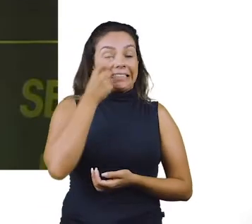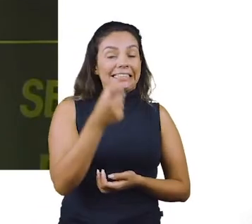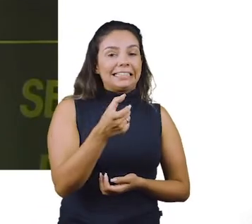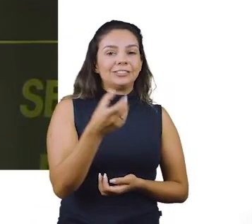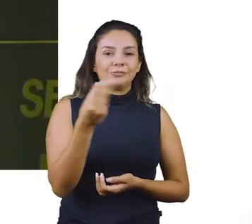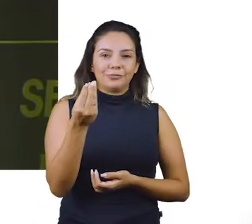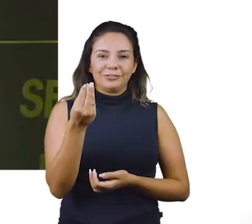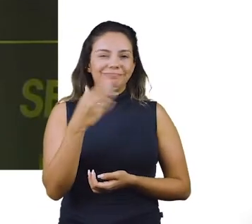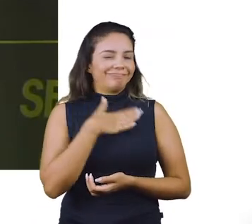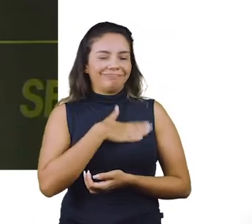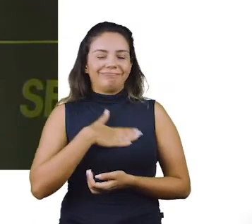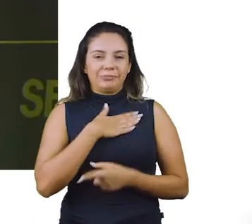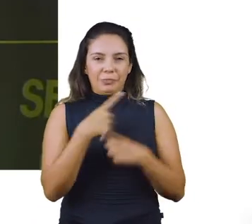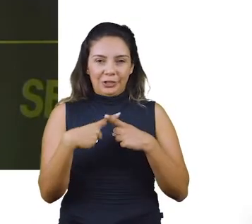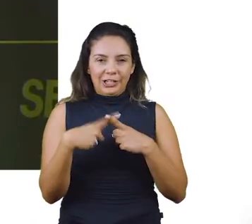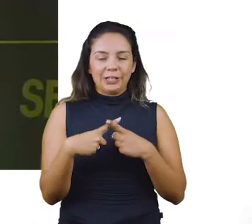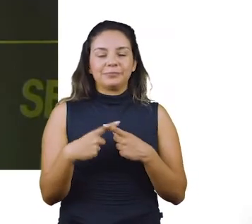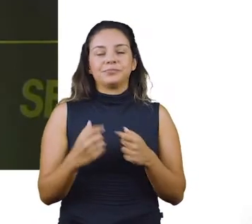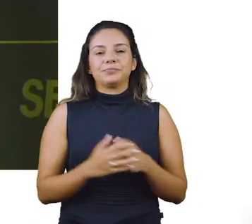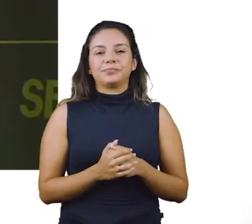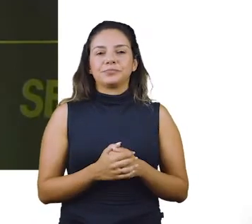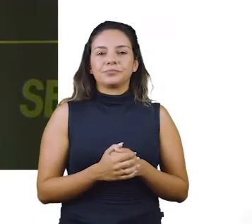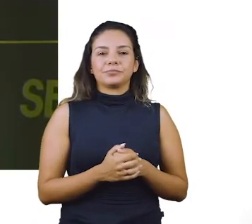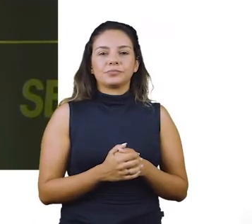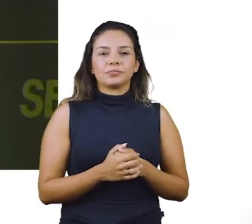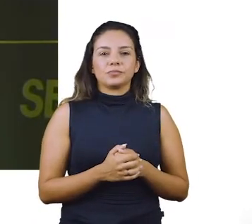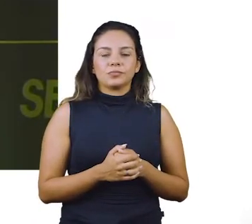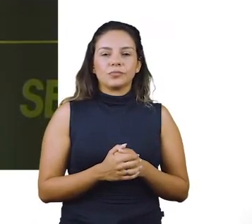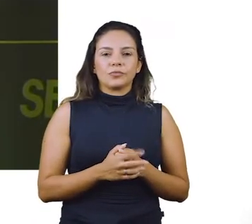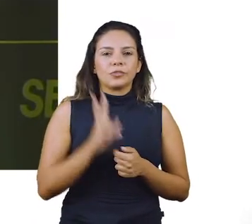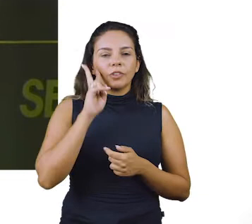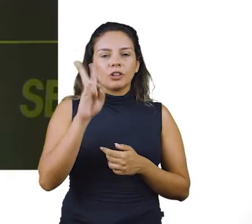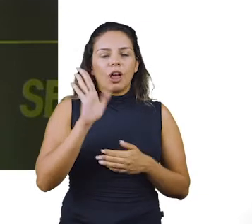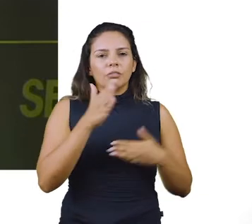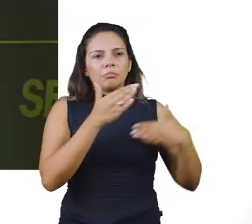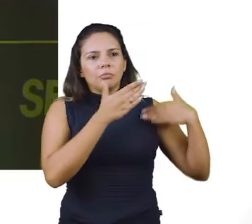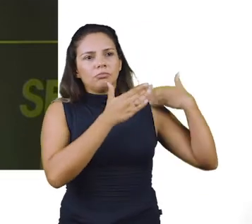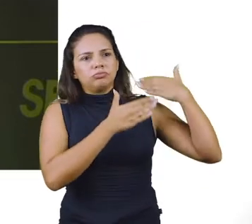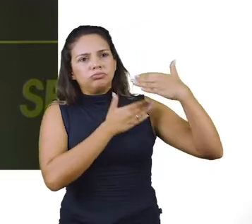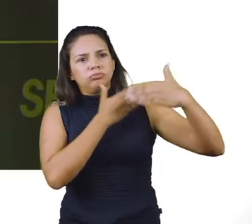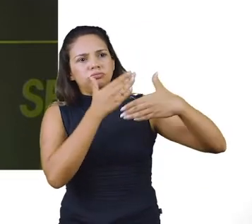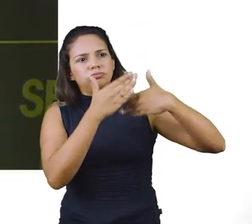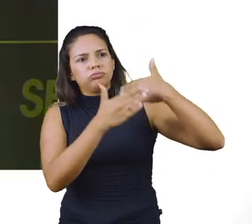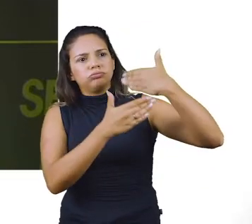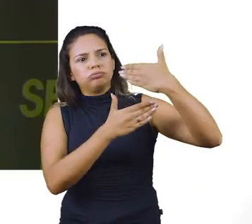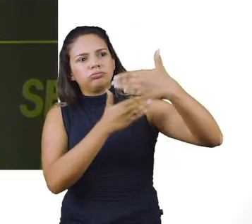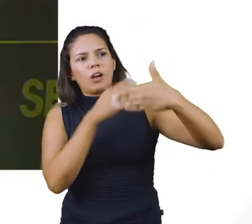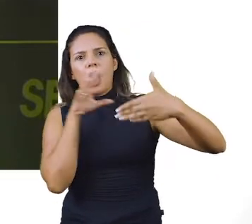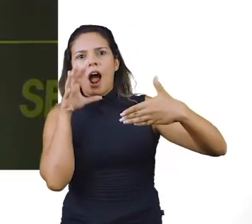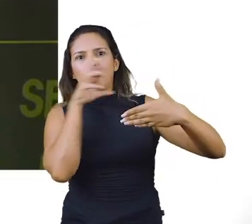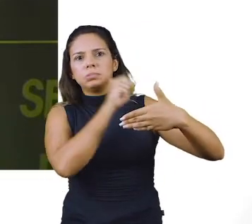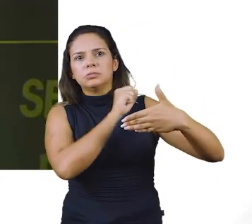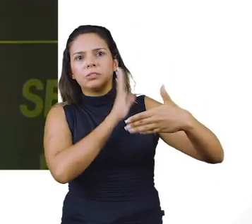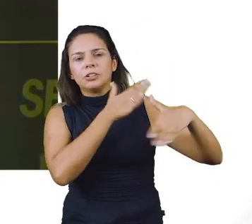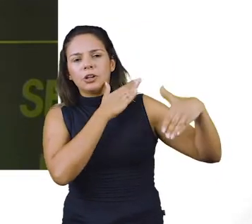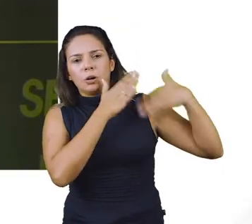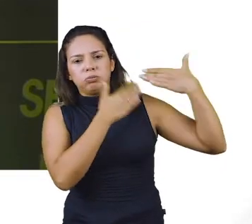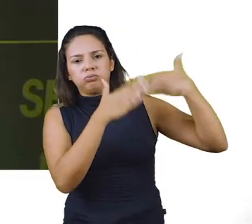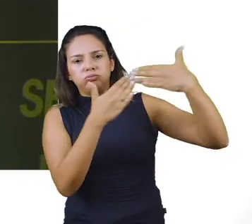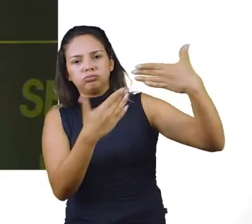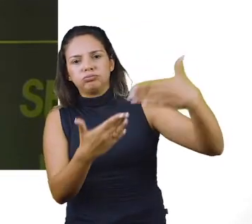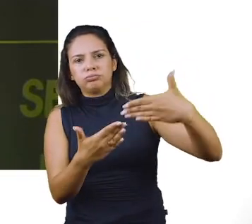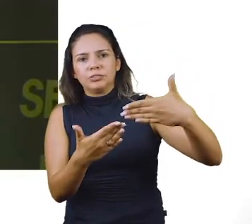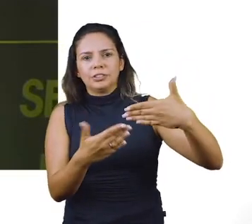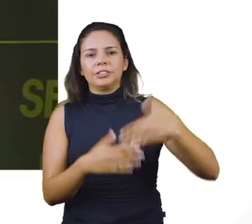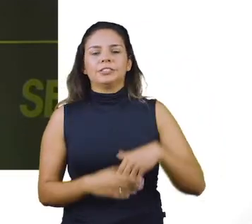interessante, muito gratificante, porque a gente vê como que o tempo passa, né? Como que o tempo passa rápido, não é? O